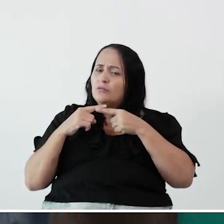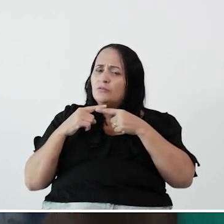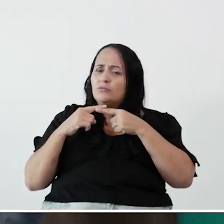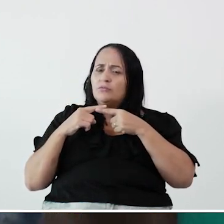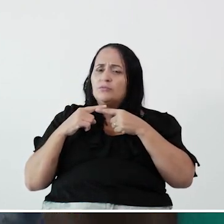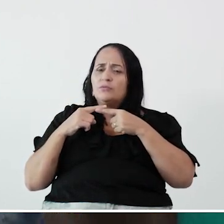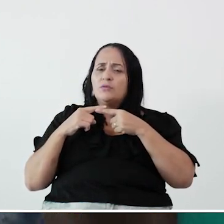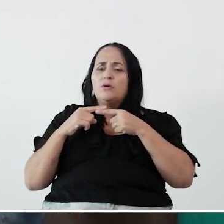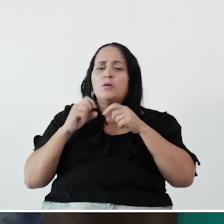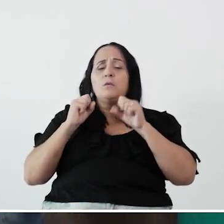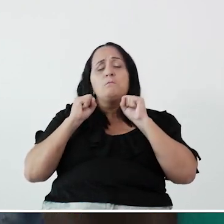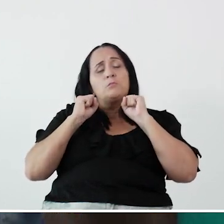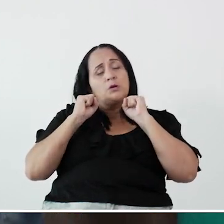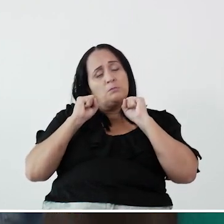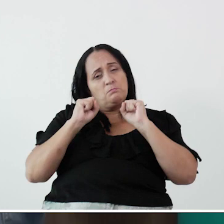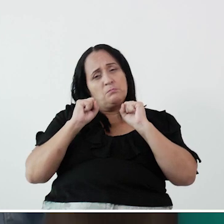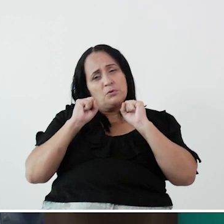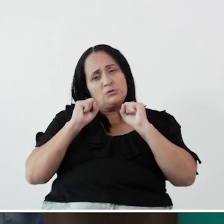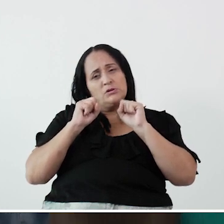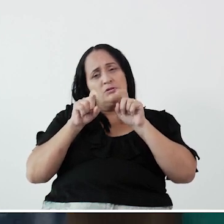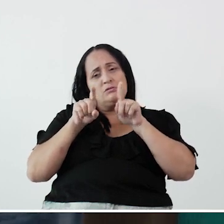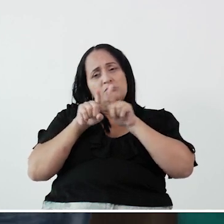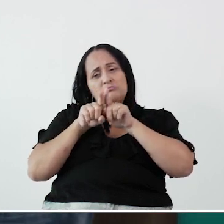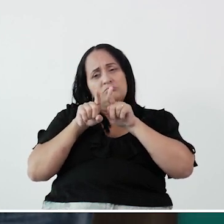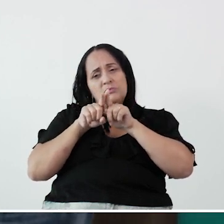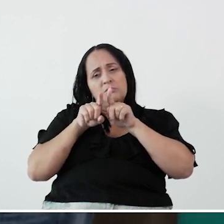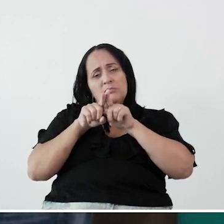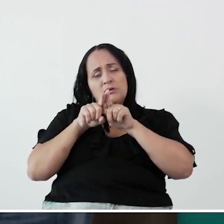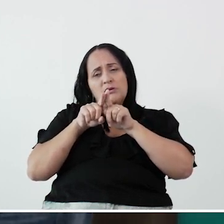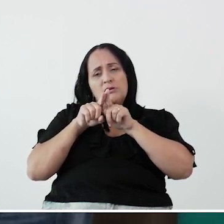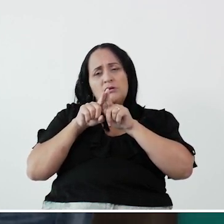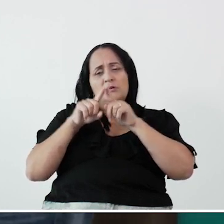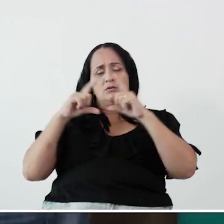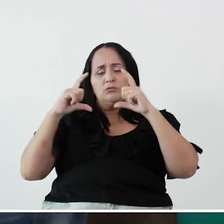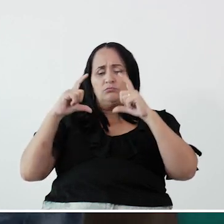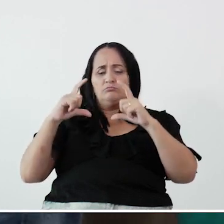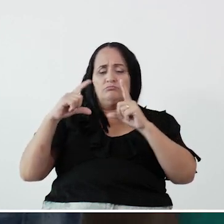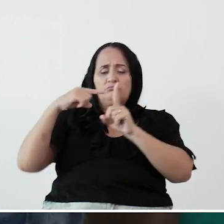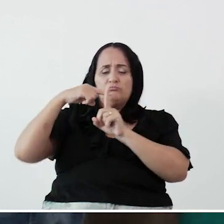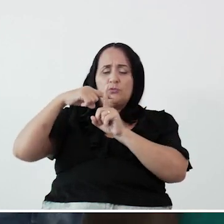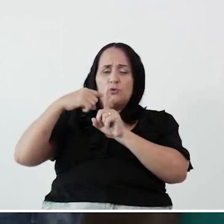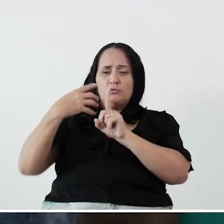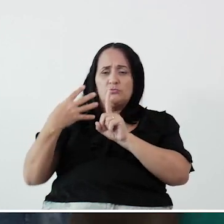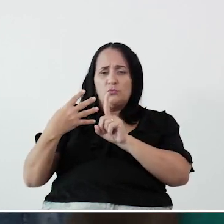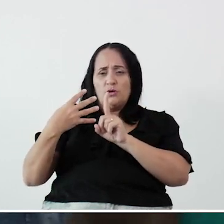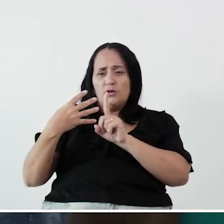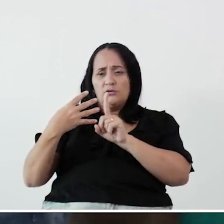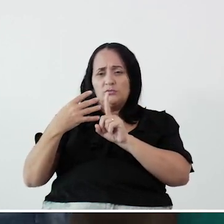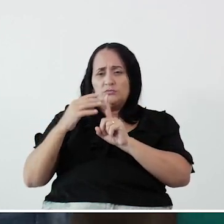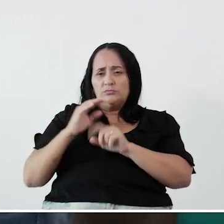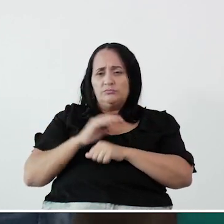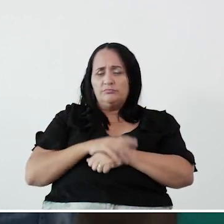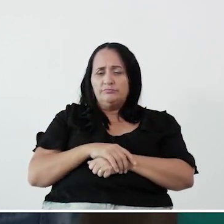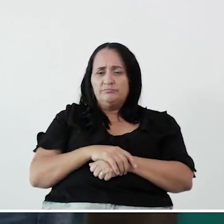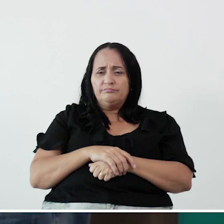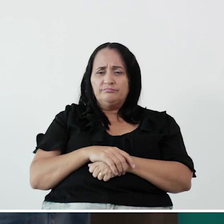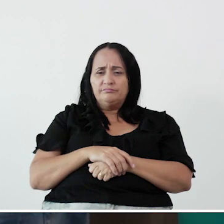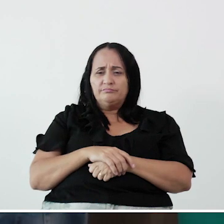Porque eu também poderia representar o 4 positivo dessa forma, mais